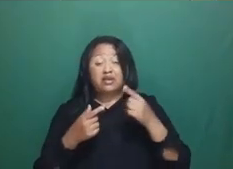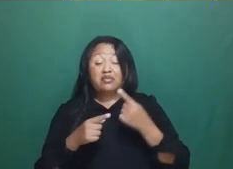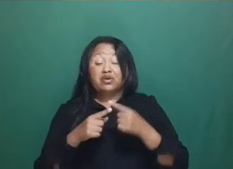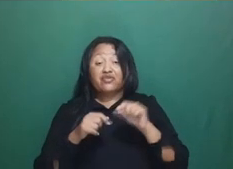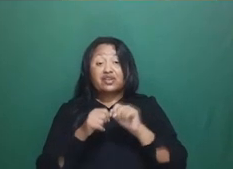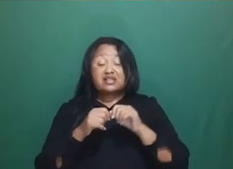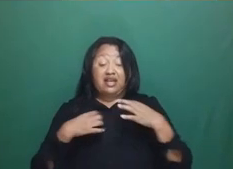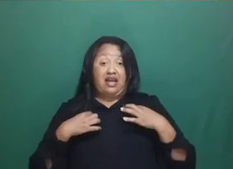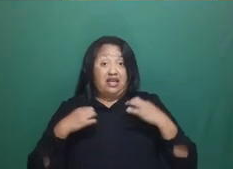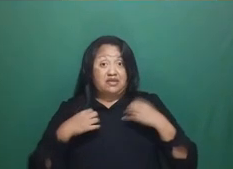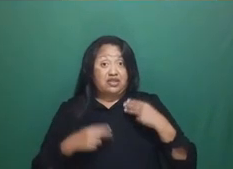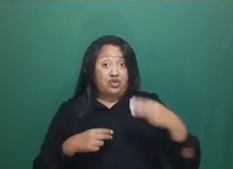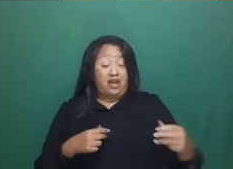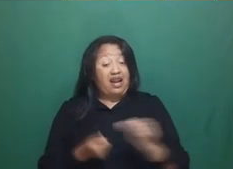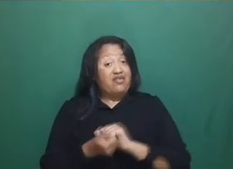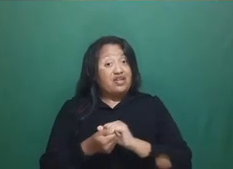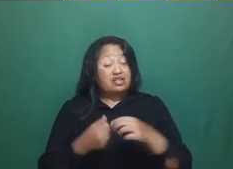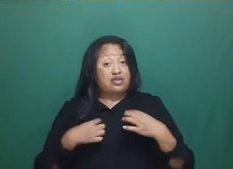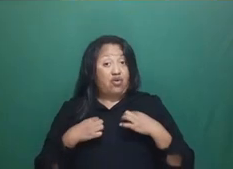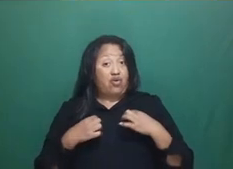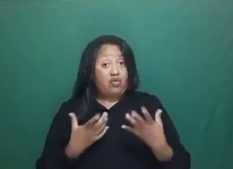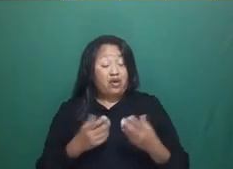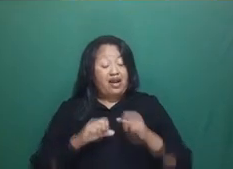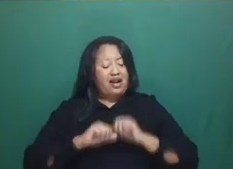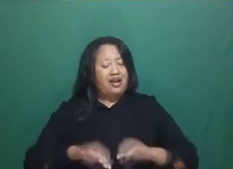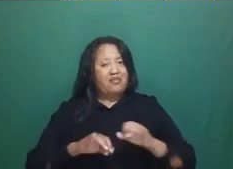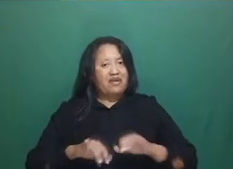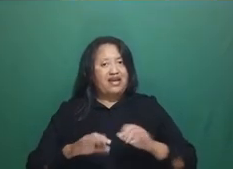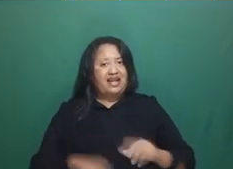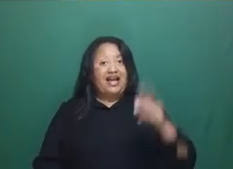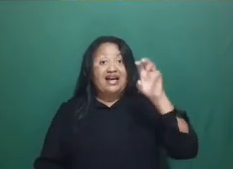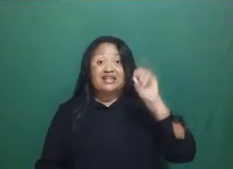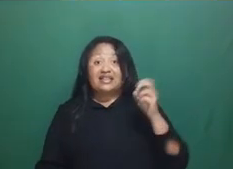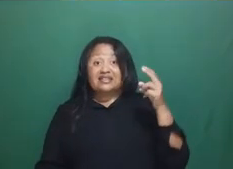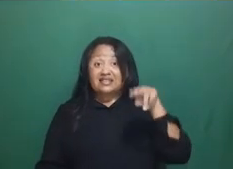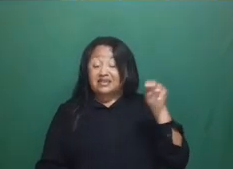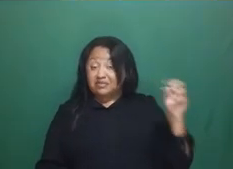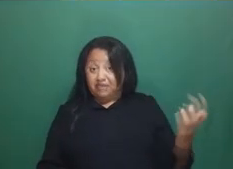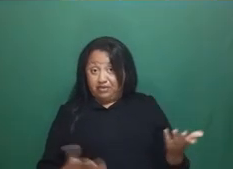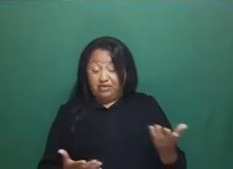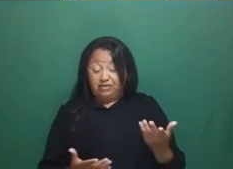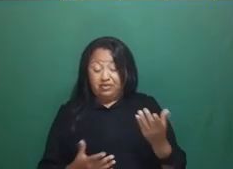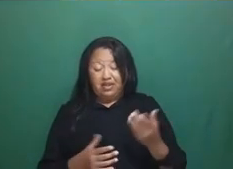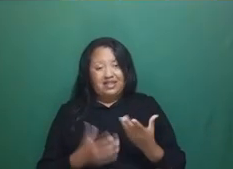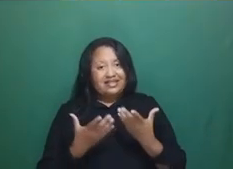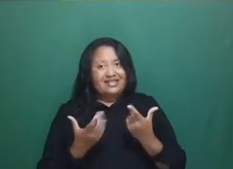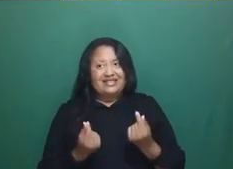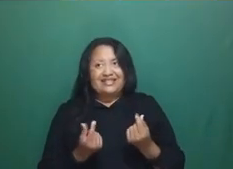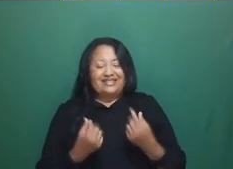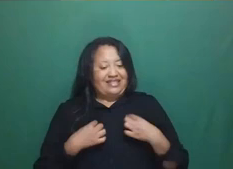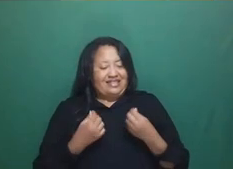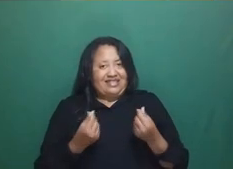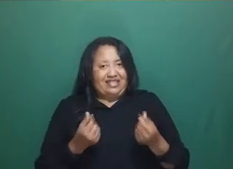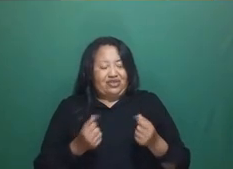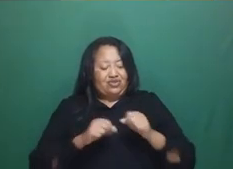peças então a lavagem de roupa segundo o texto libera 500 mil toneladas de microfibras no oceano né